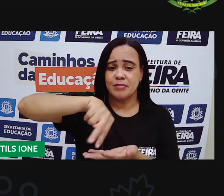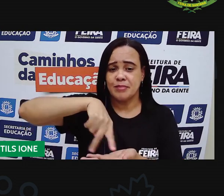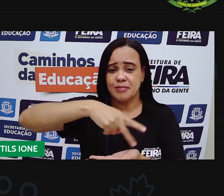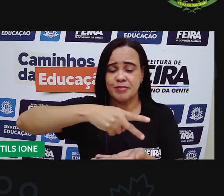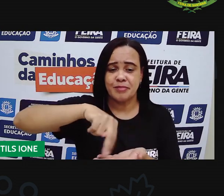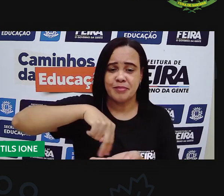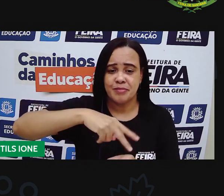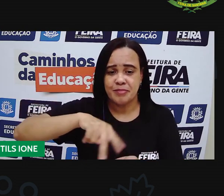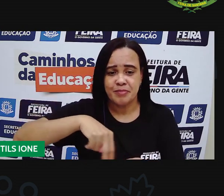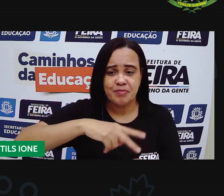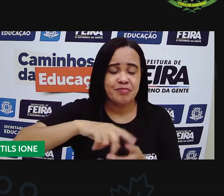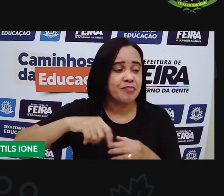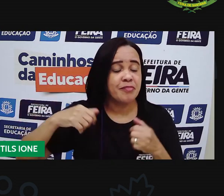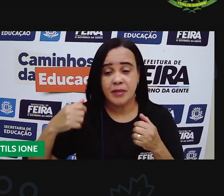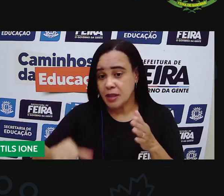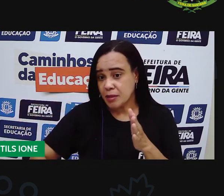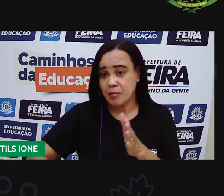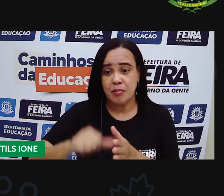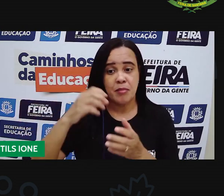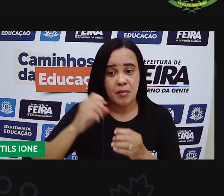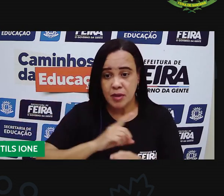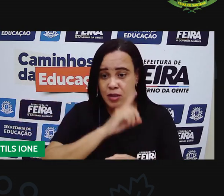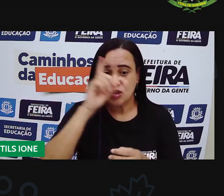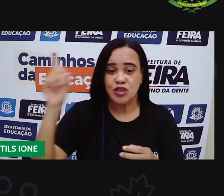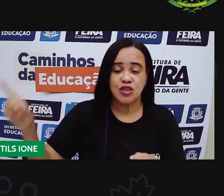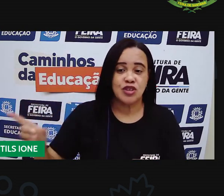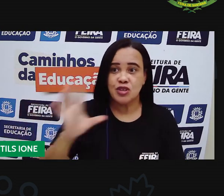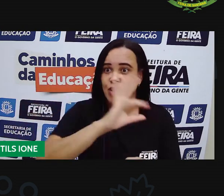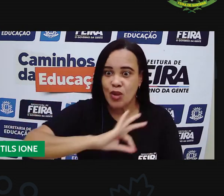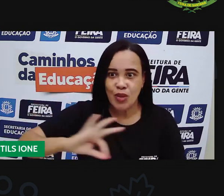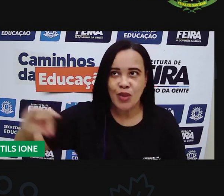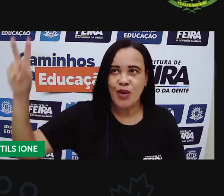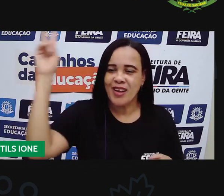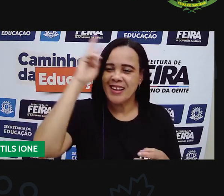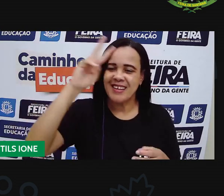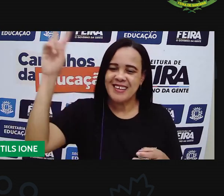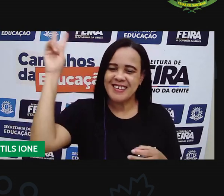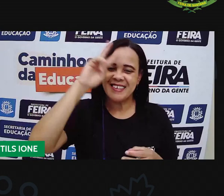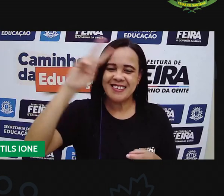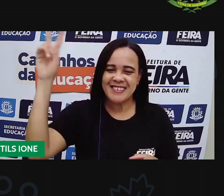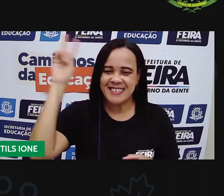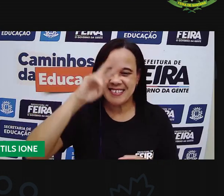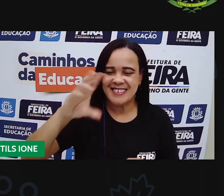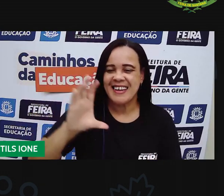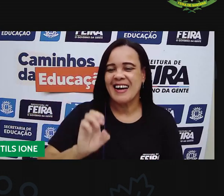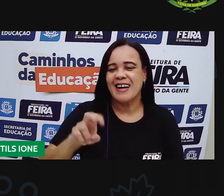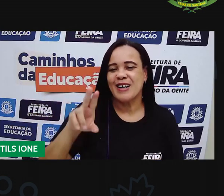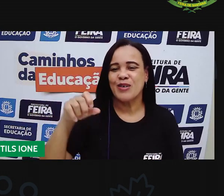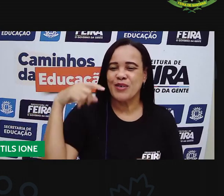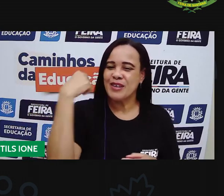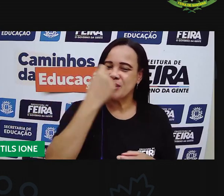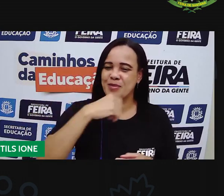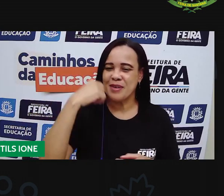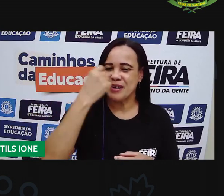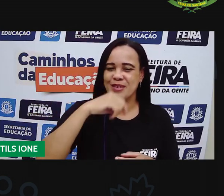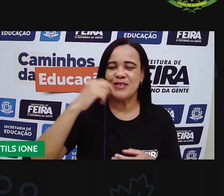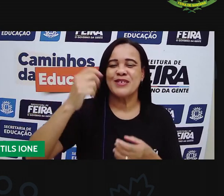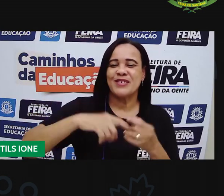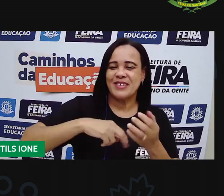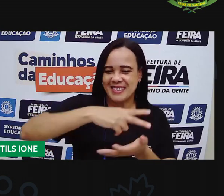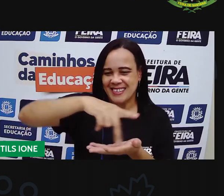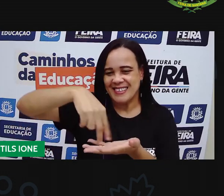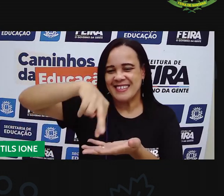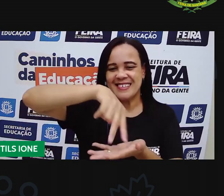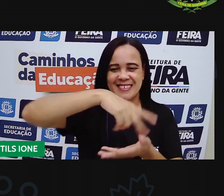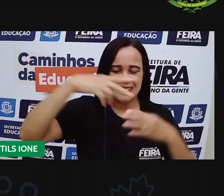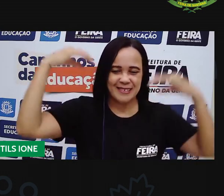E a partir desse dia, todos lembravam com alegria da Cuca de batom que dançava balé.